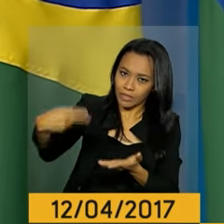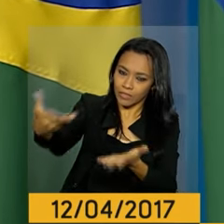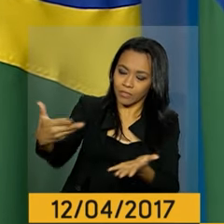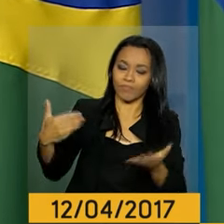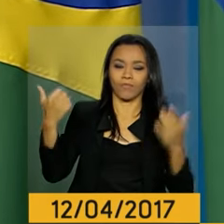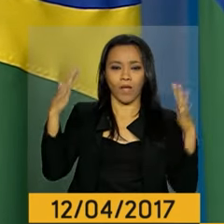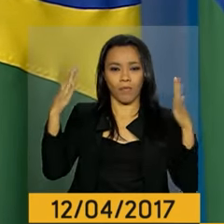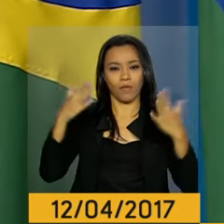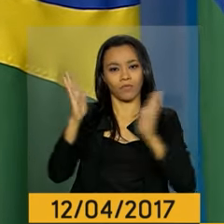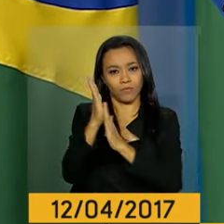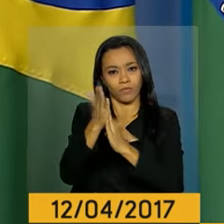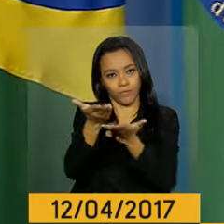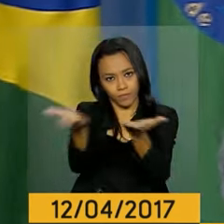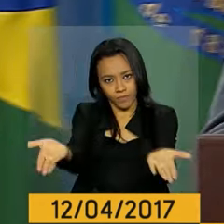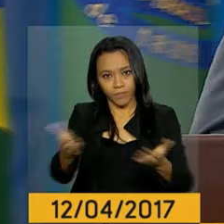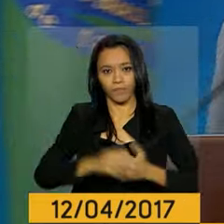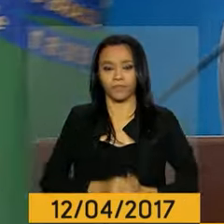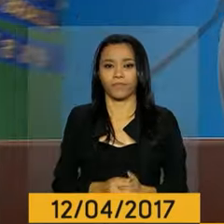um aplauso aos senhores